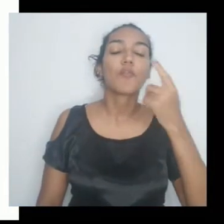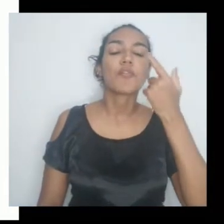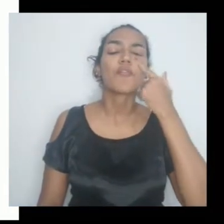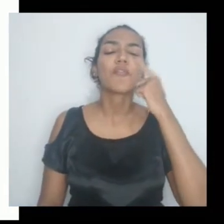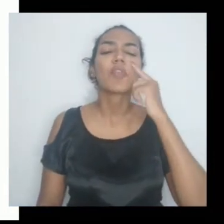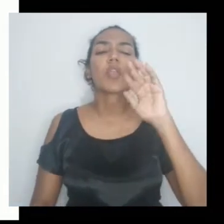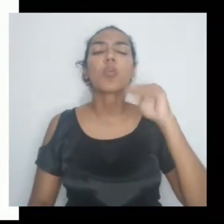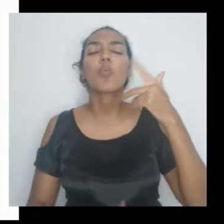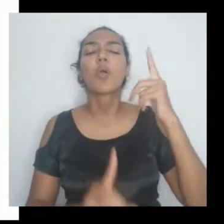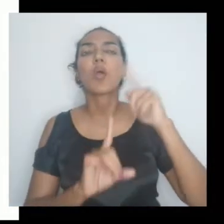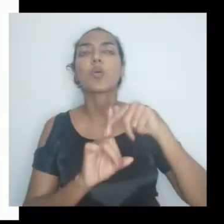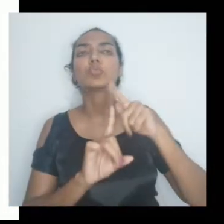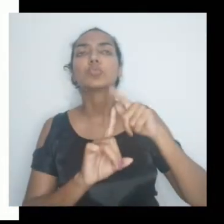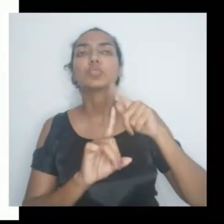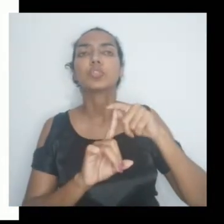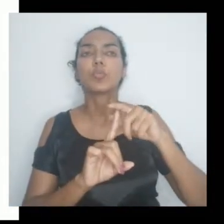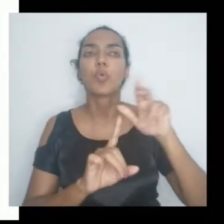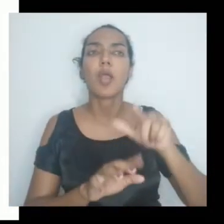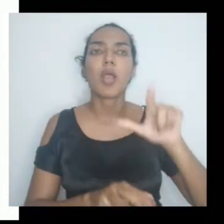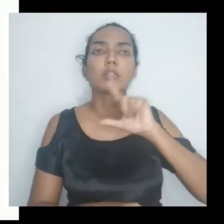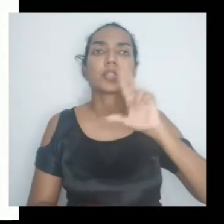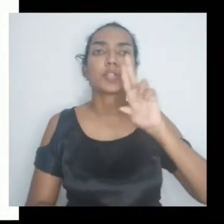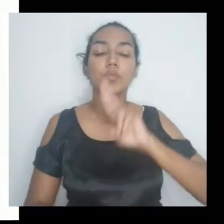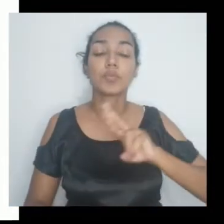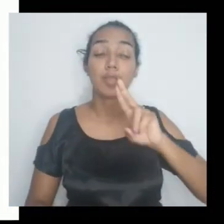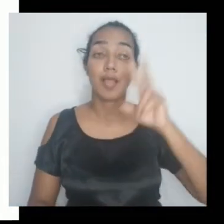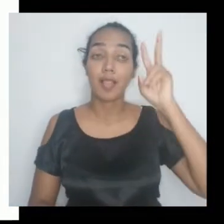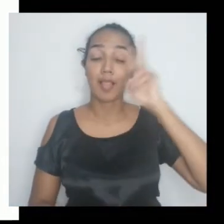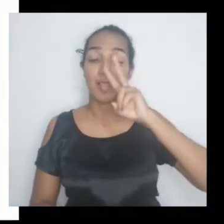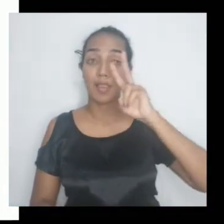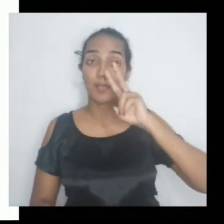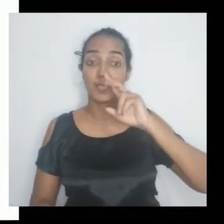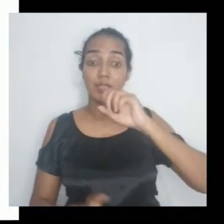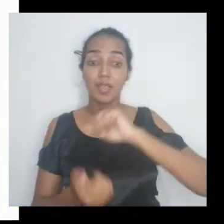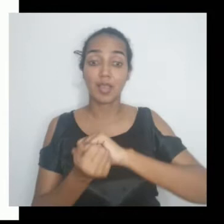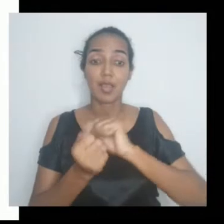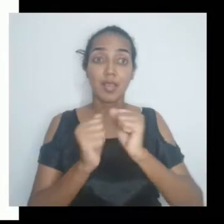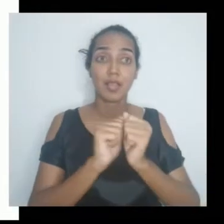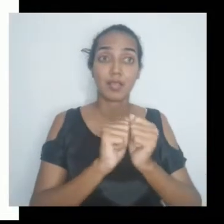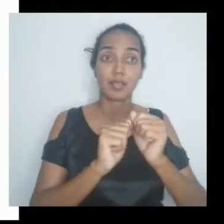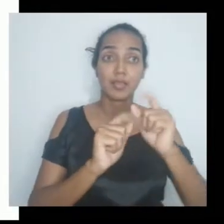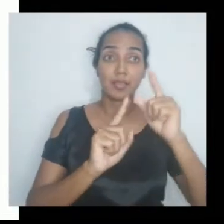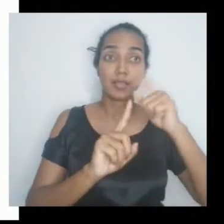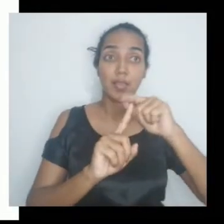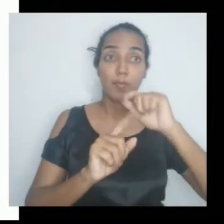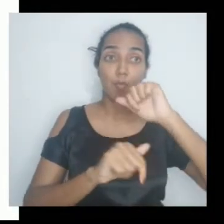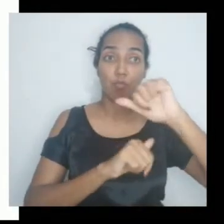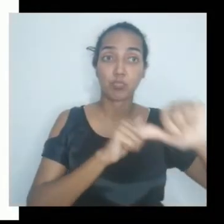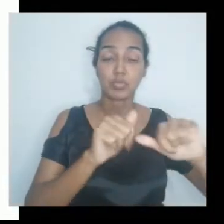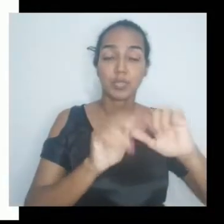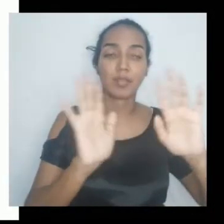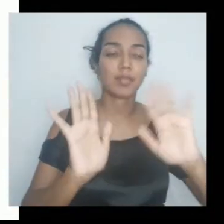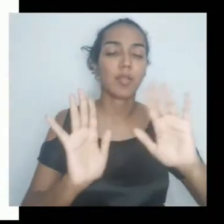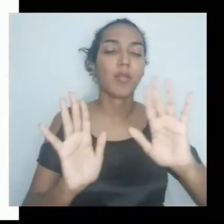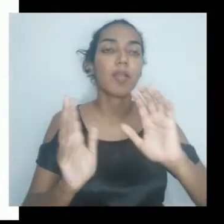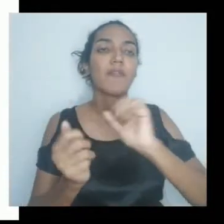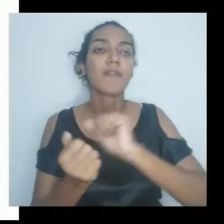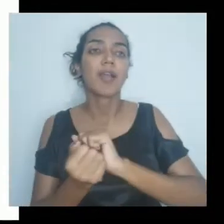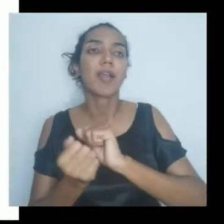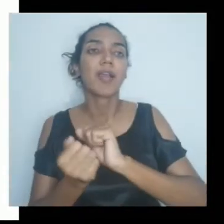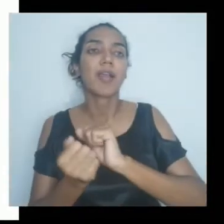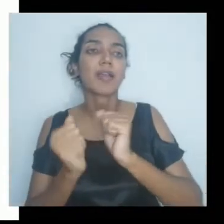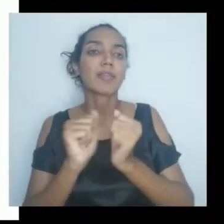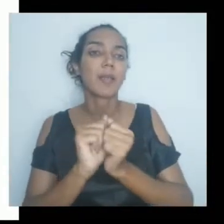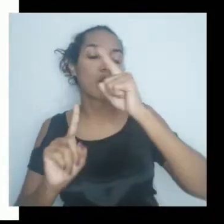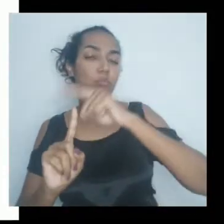fazem conversão de tipos. Casts só adaptam aquele seu tipo ao tipo que você precisar, certo? Eles